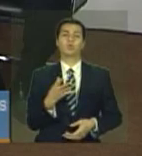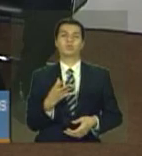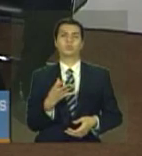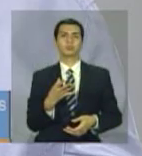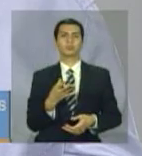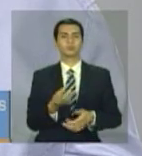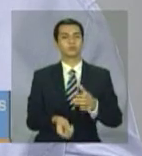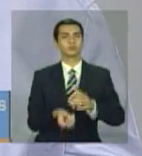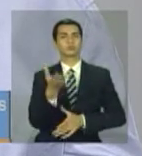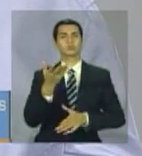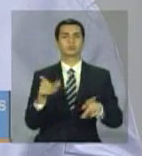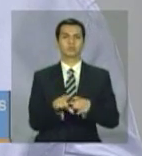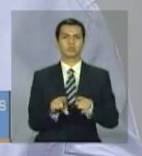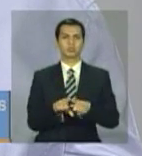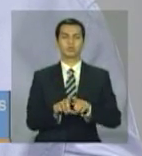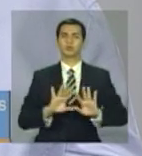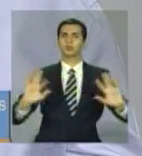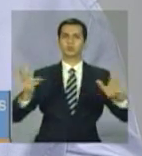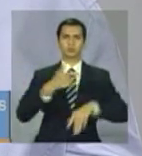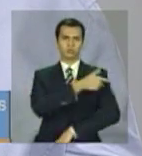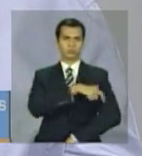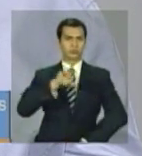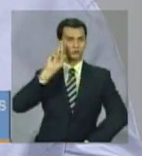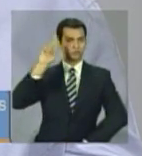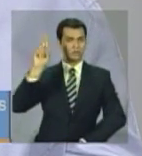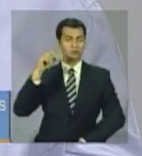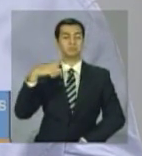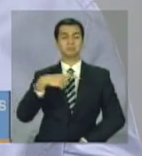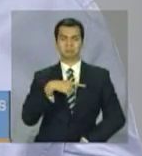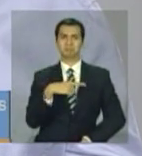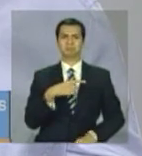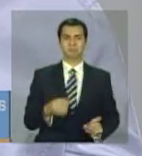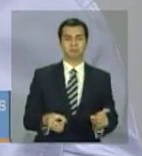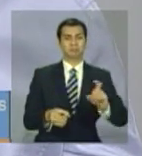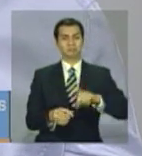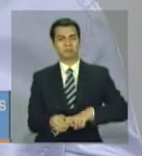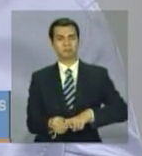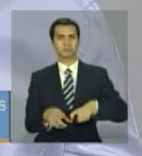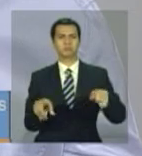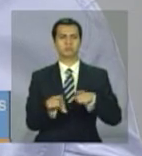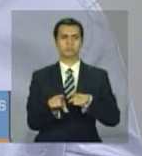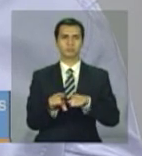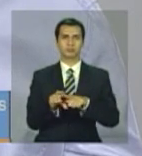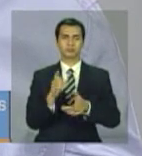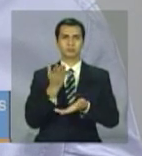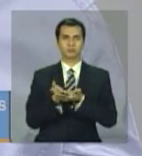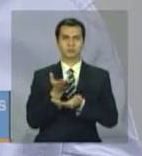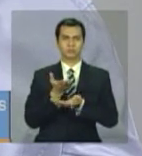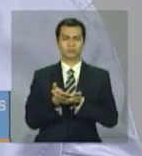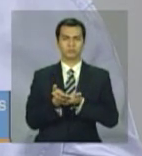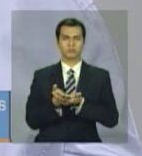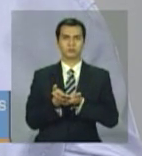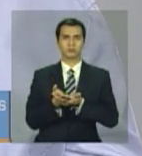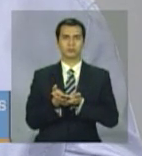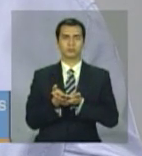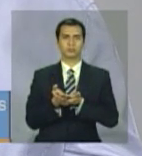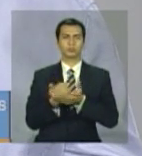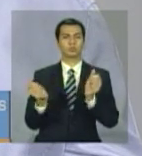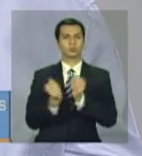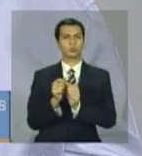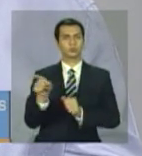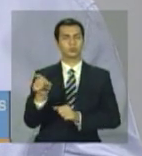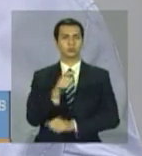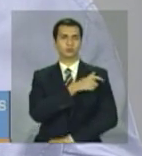agora eles estão participando também de alguma coisa com a cisternas, né, Maia, né? Formação